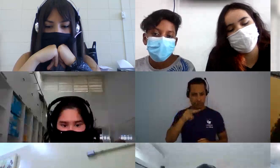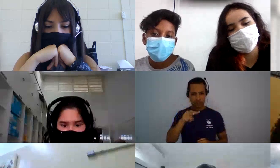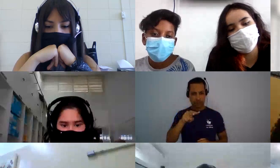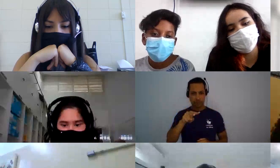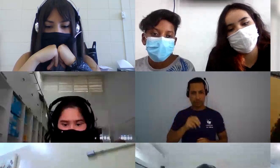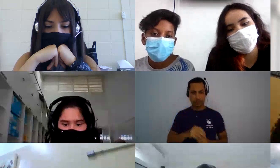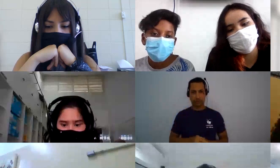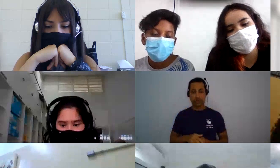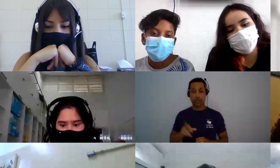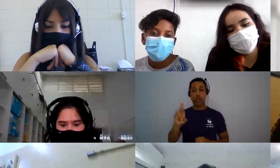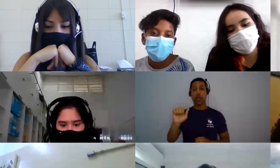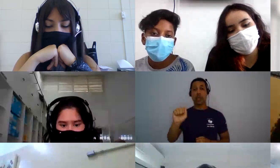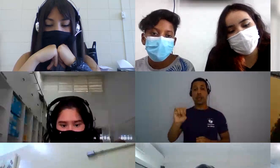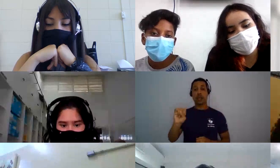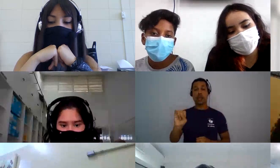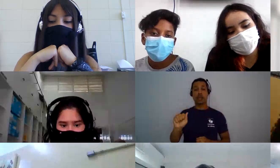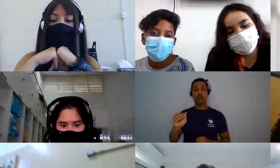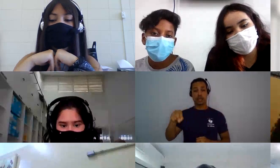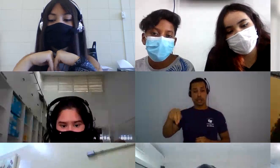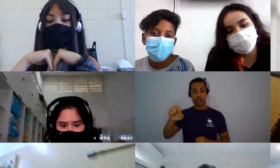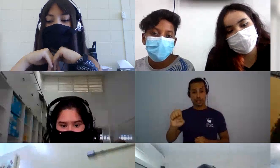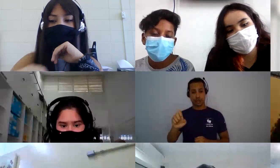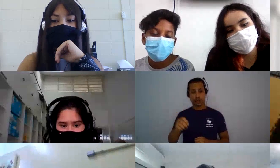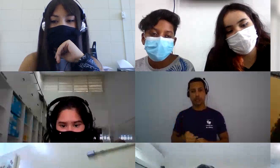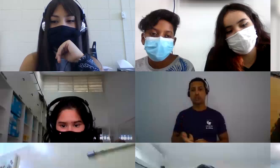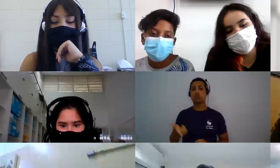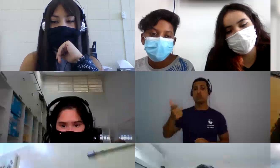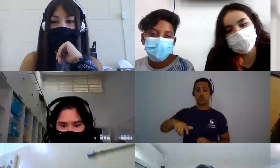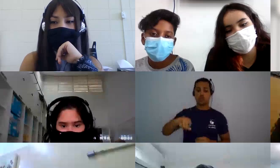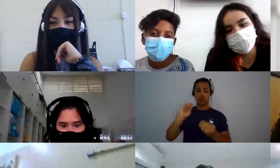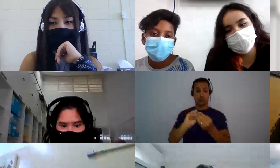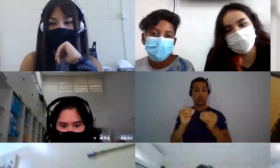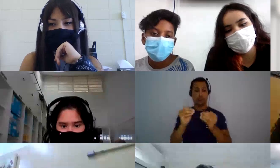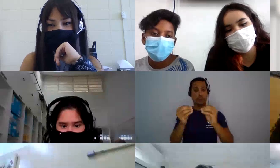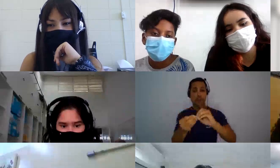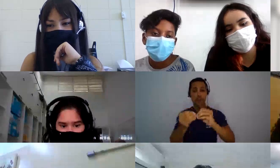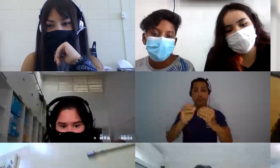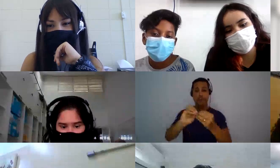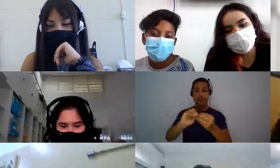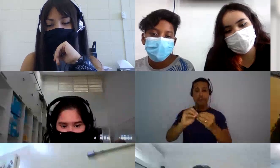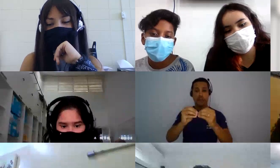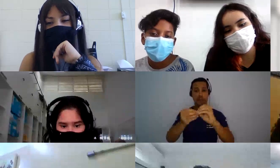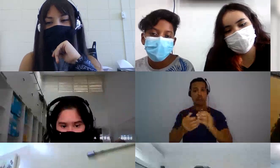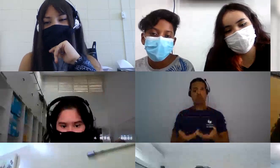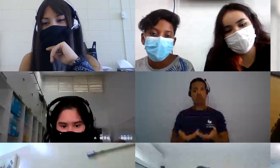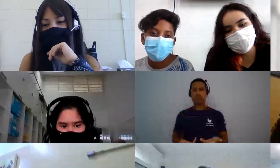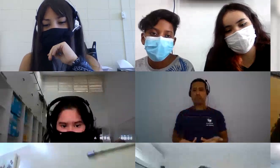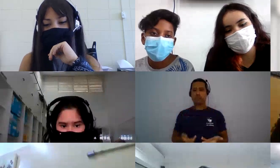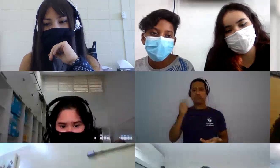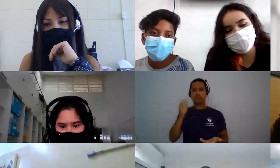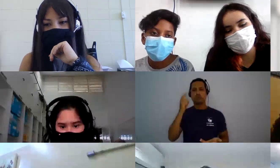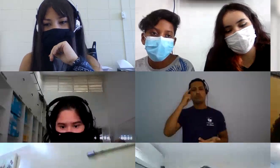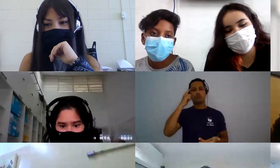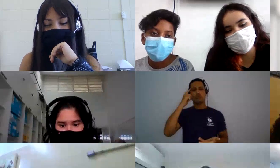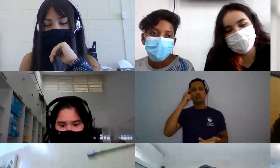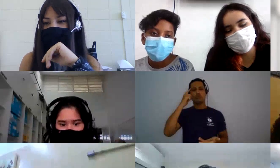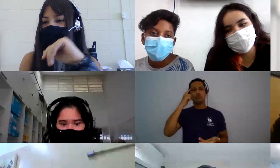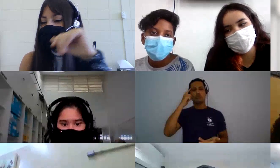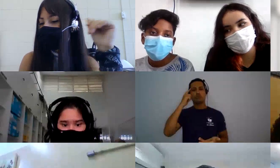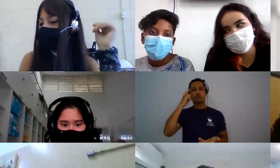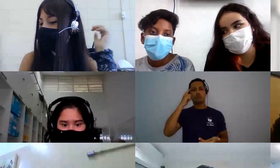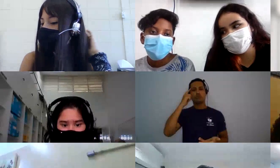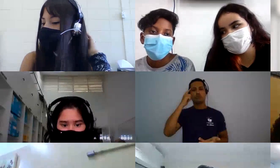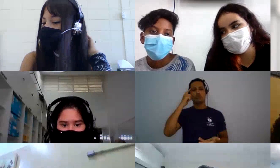E o Rayane, de novo, beija, beija. O que você pensa disso? Isso não é uma